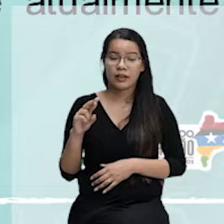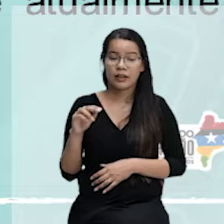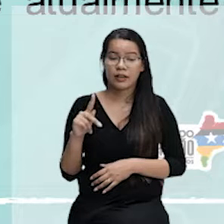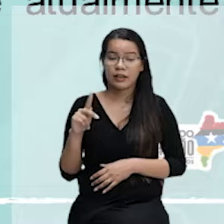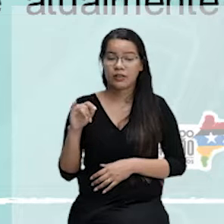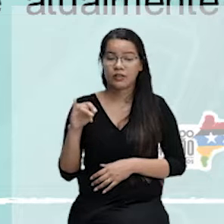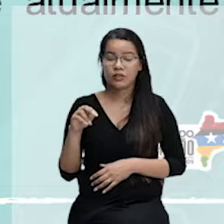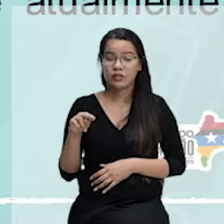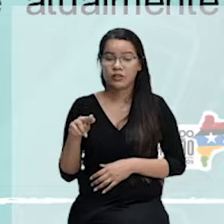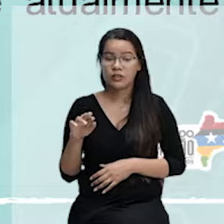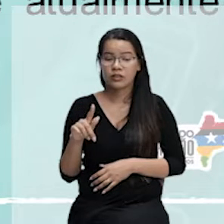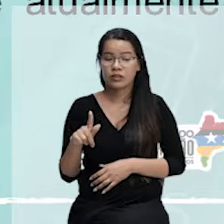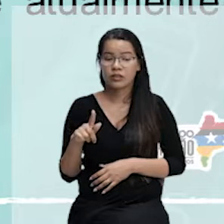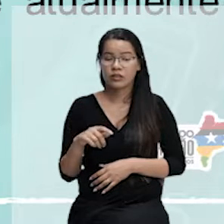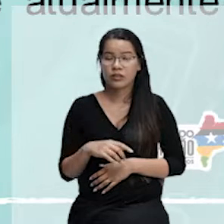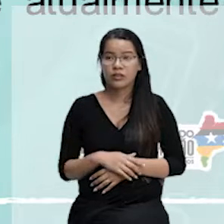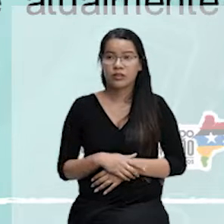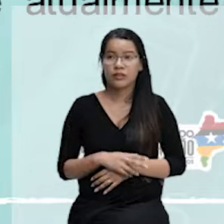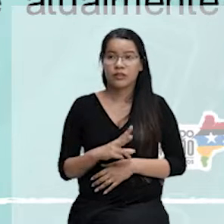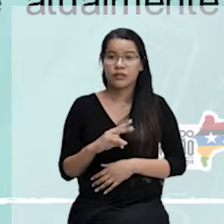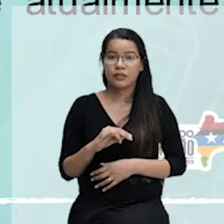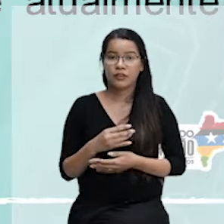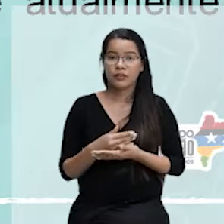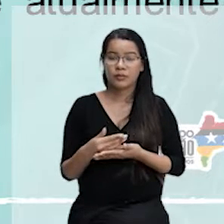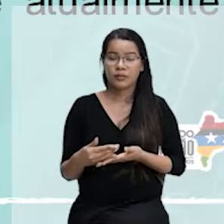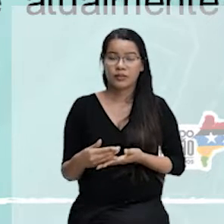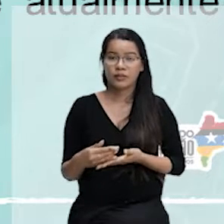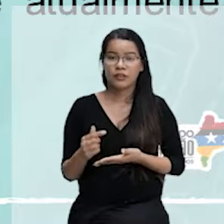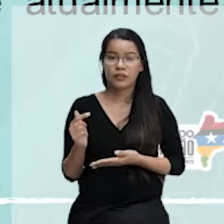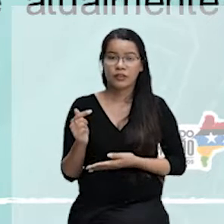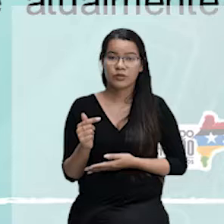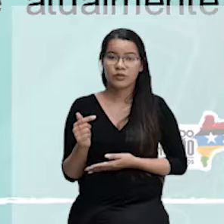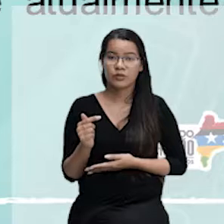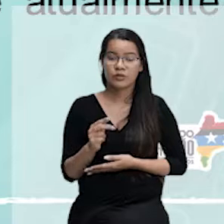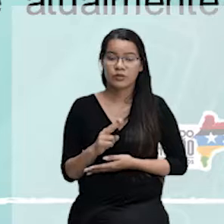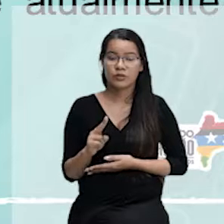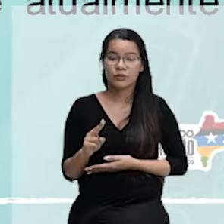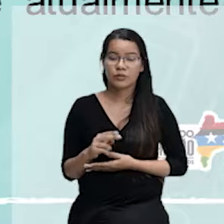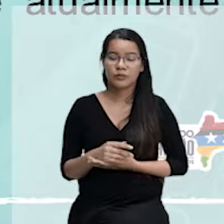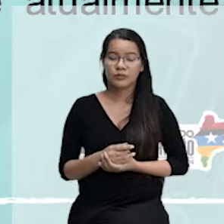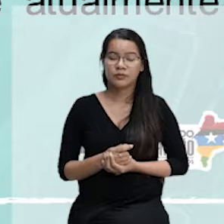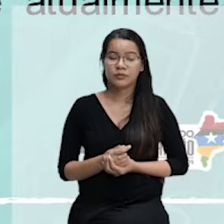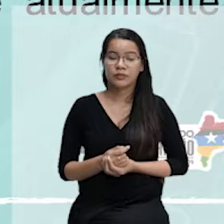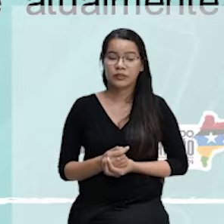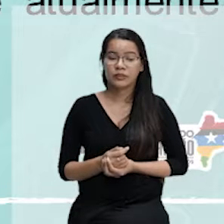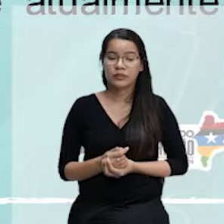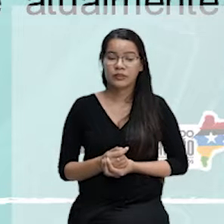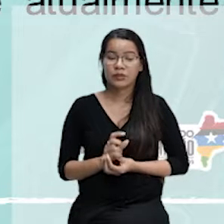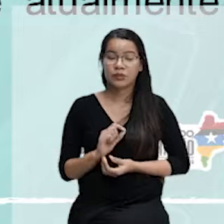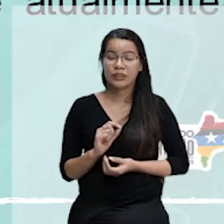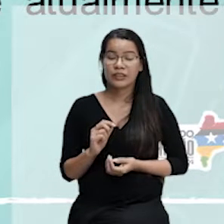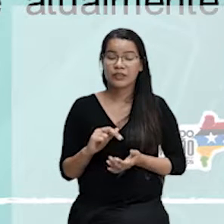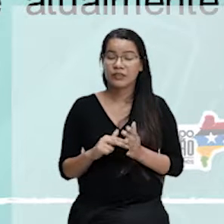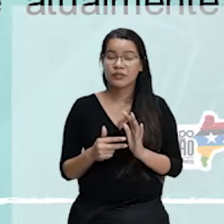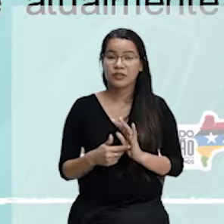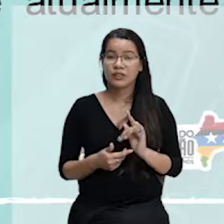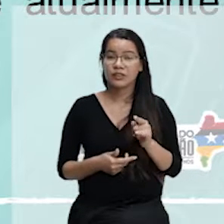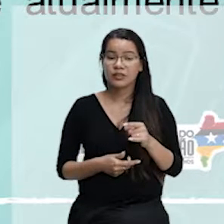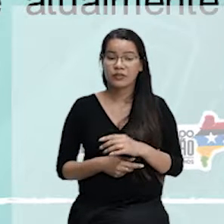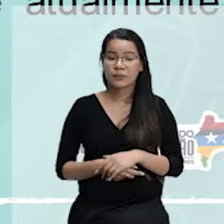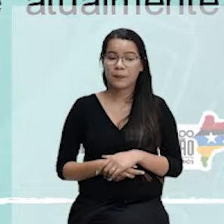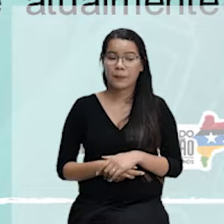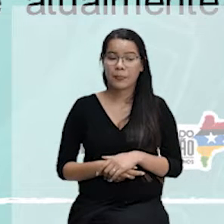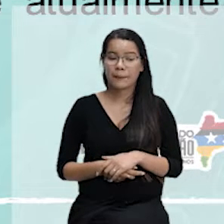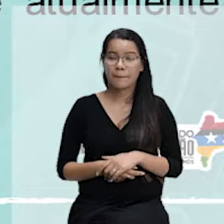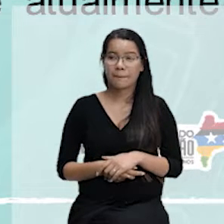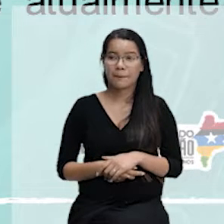de expansão econômica e tudo mais, vai surgir isso que a gente chama hoje de ecomarket. Afinal de contas, o que é isso?